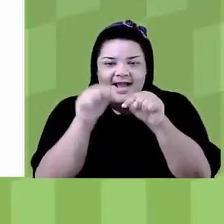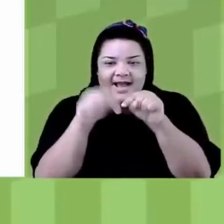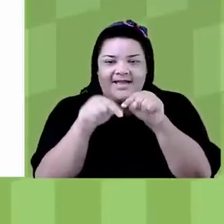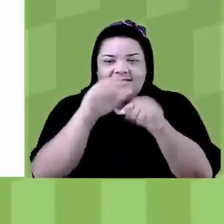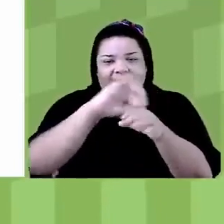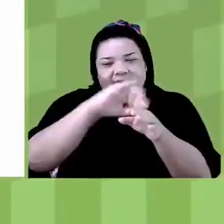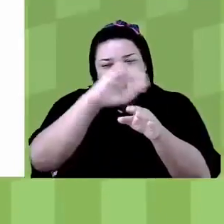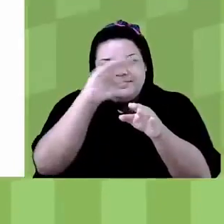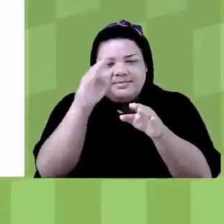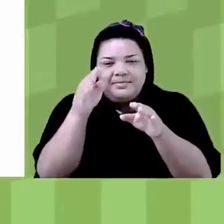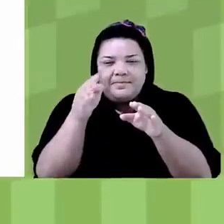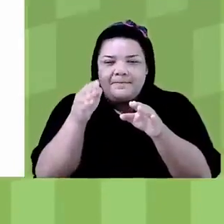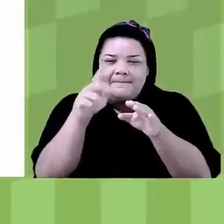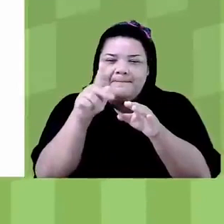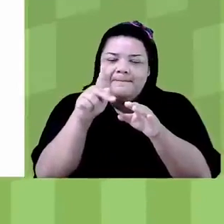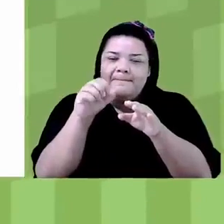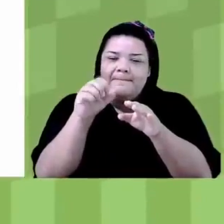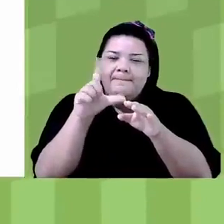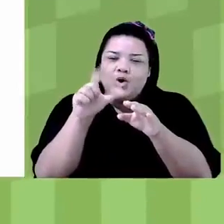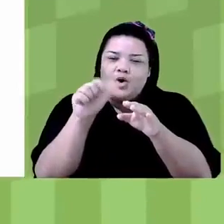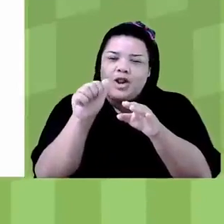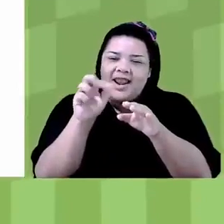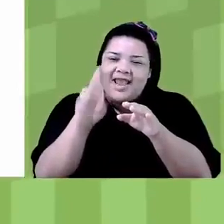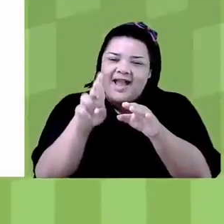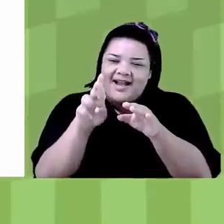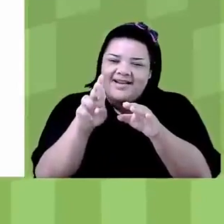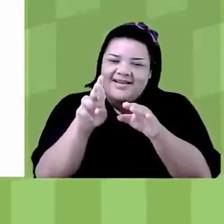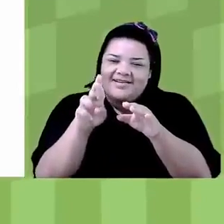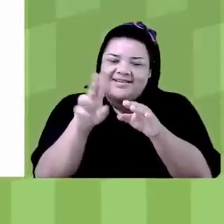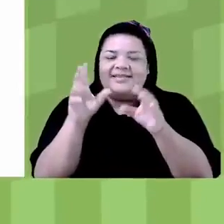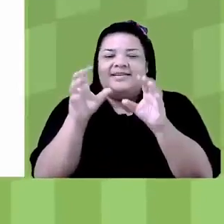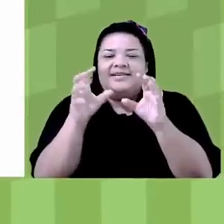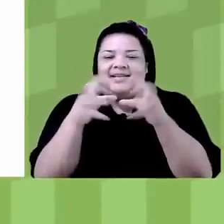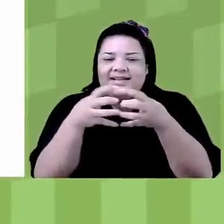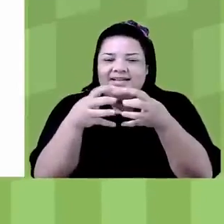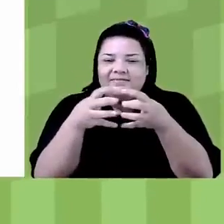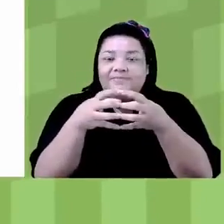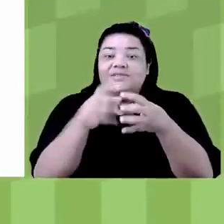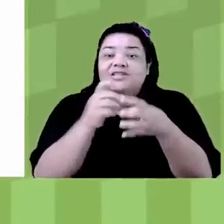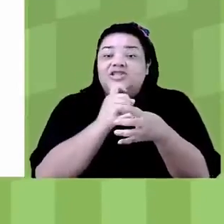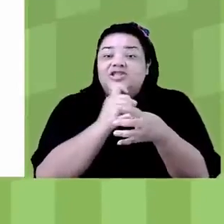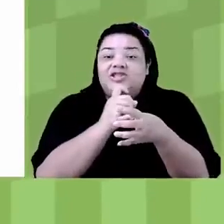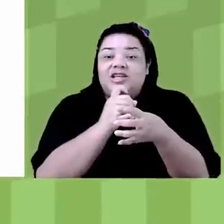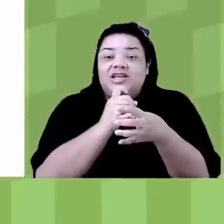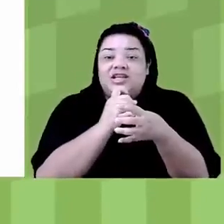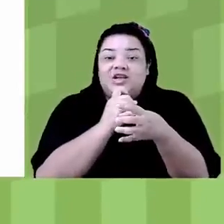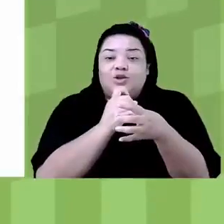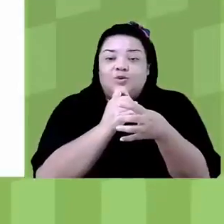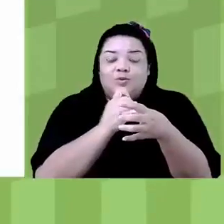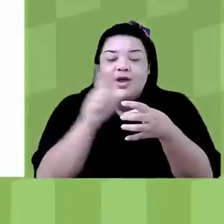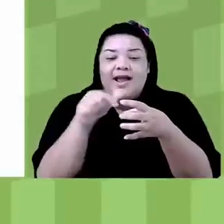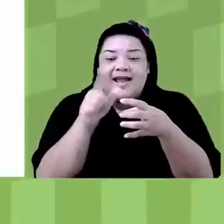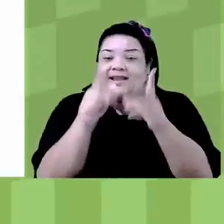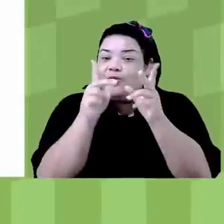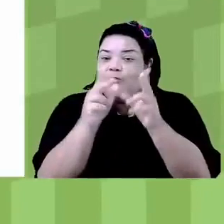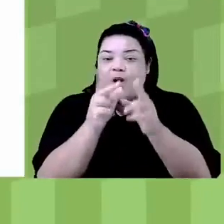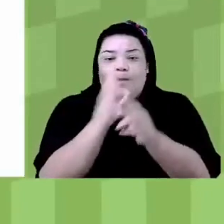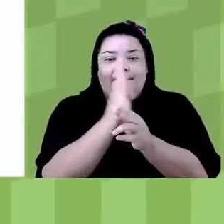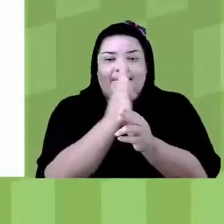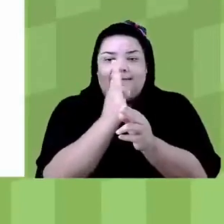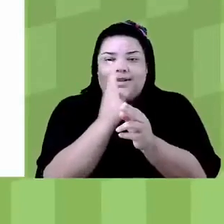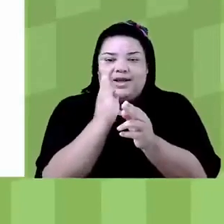conservados estes cilindros de gelo, compondo verdadeiras bibliotecas de gelo que